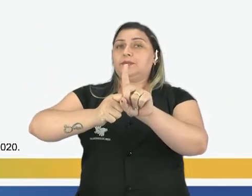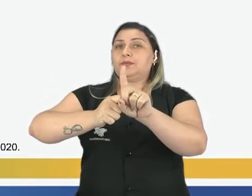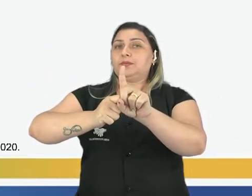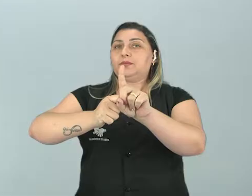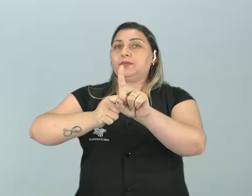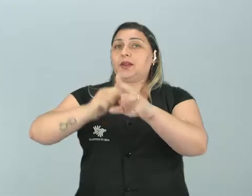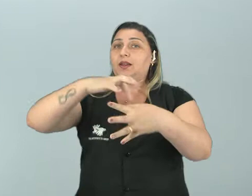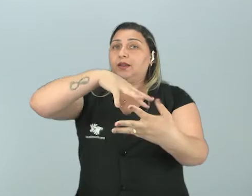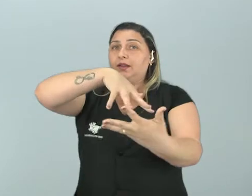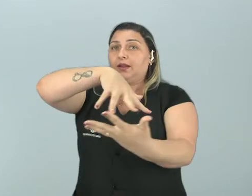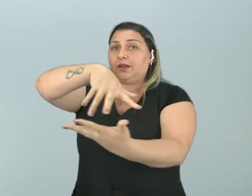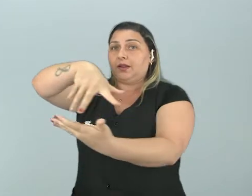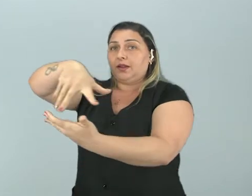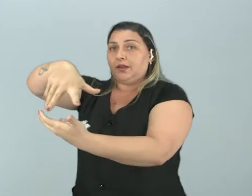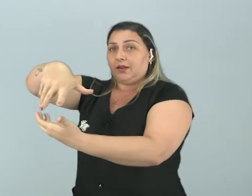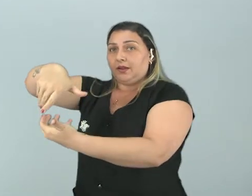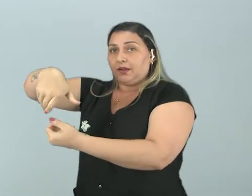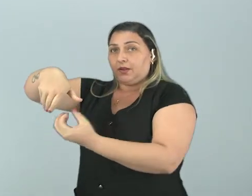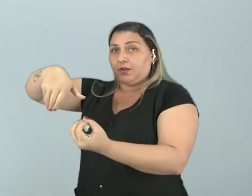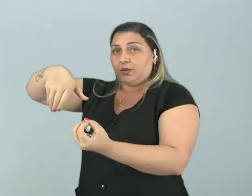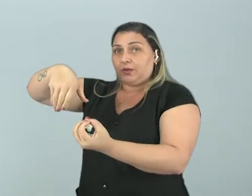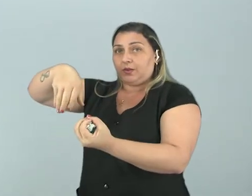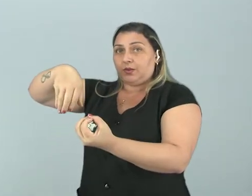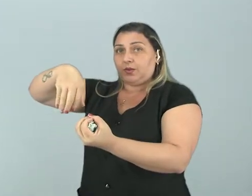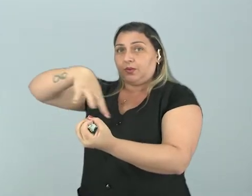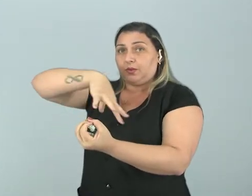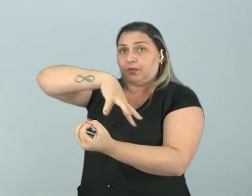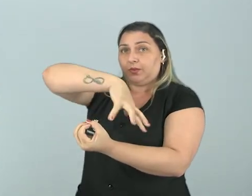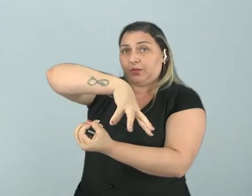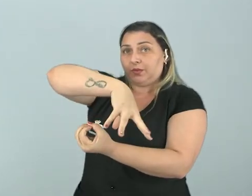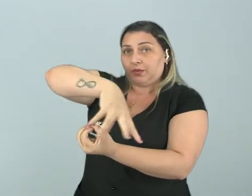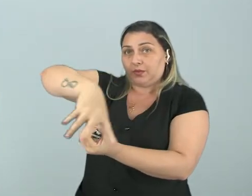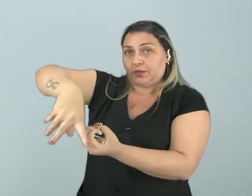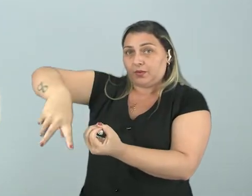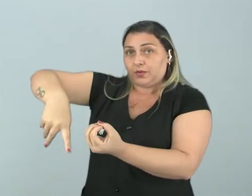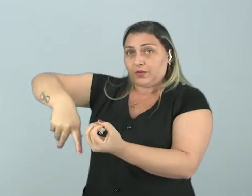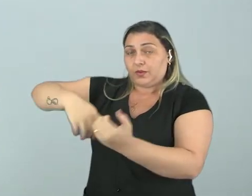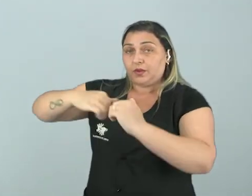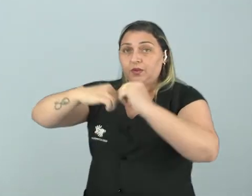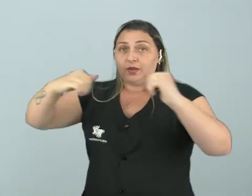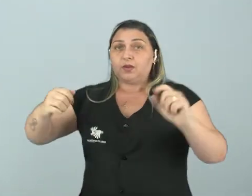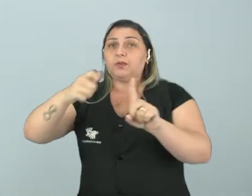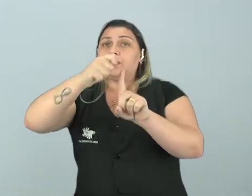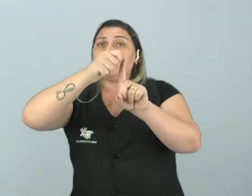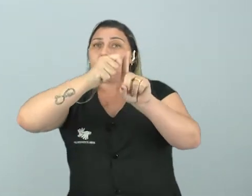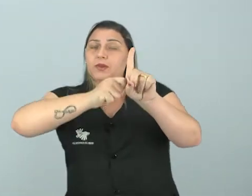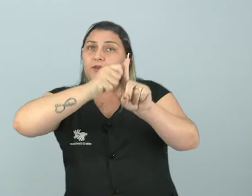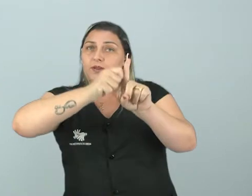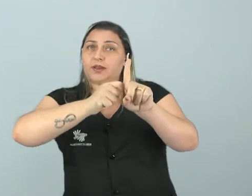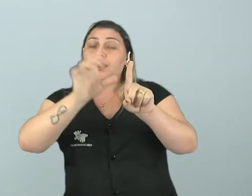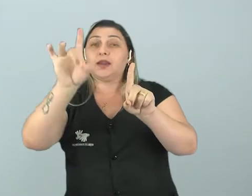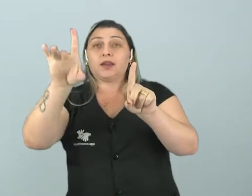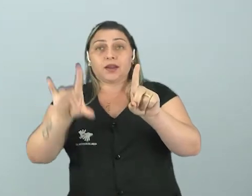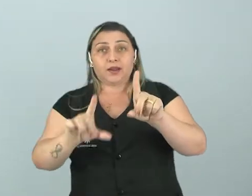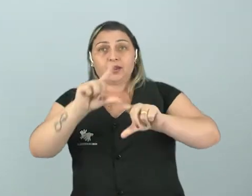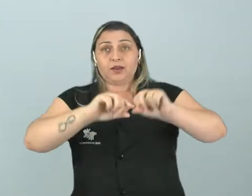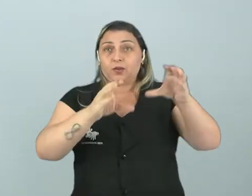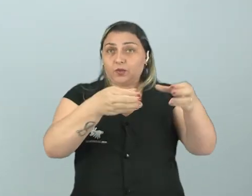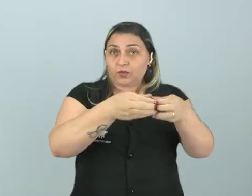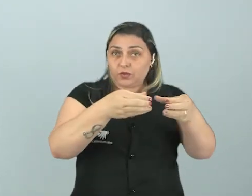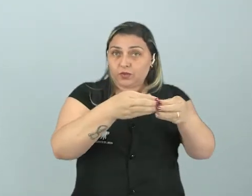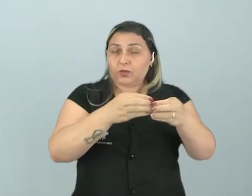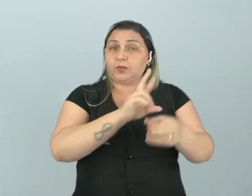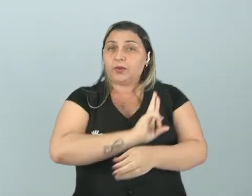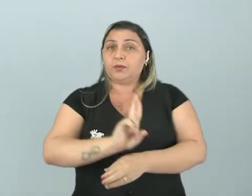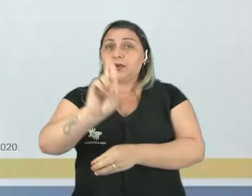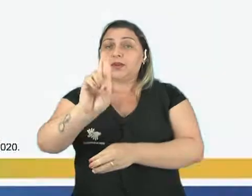no caminho que a Terra fez em volta do Sol, eles fizeram essa divisão por meses. Então, cada constelação